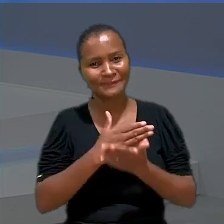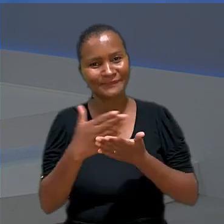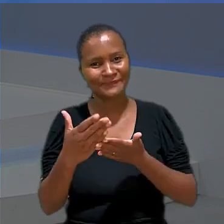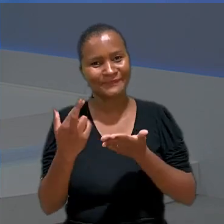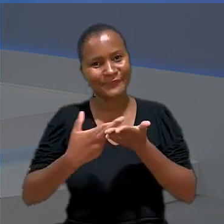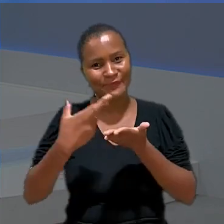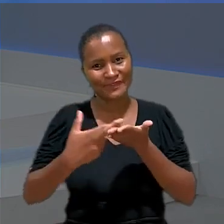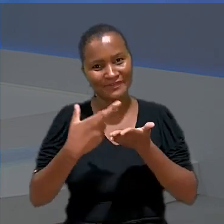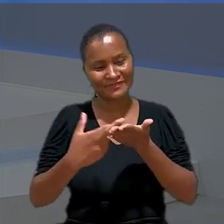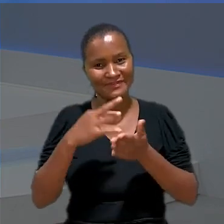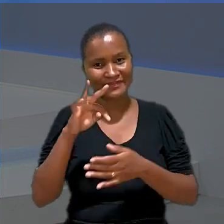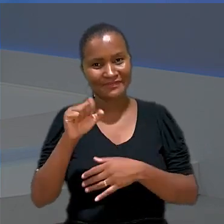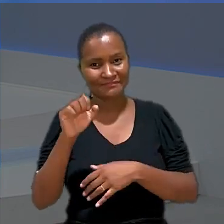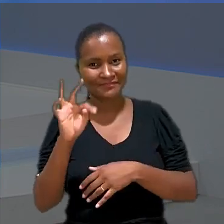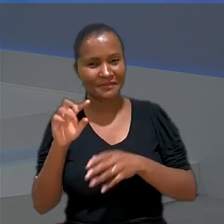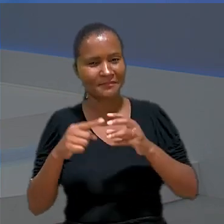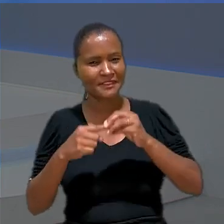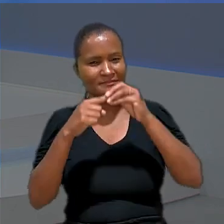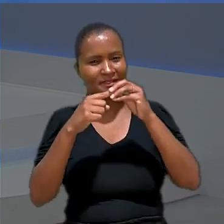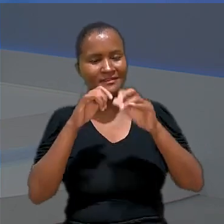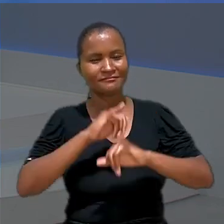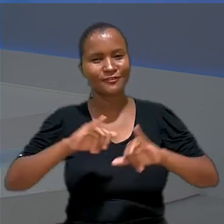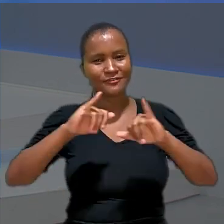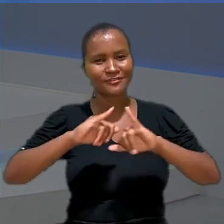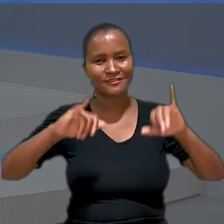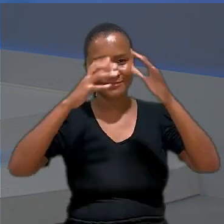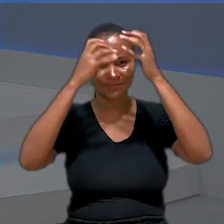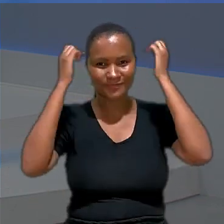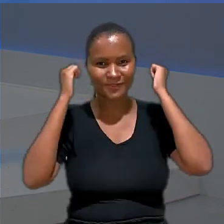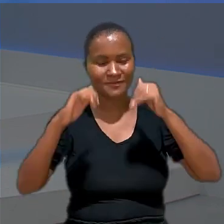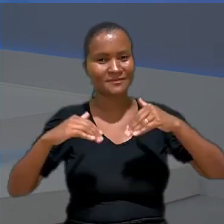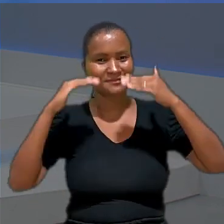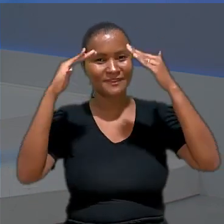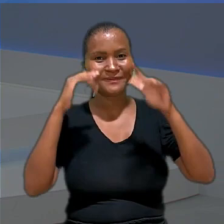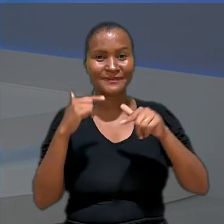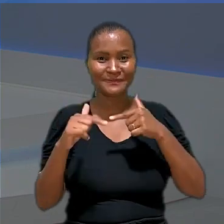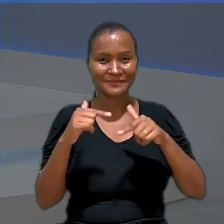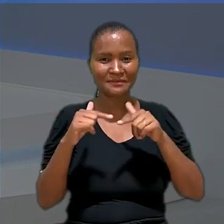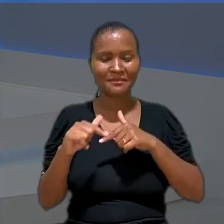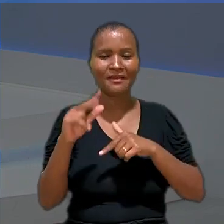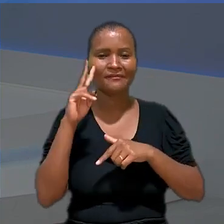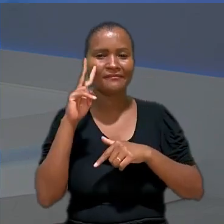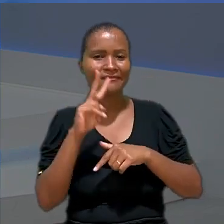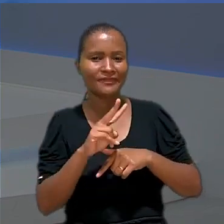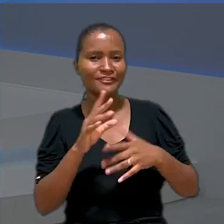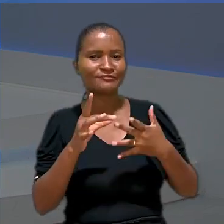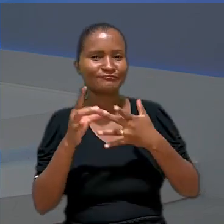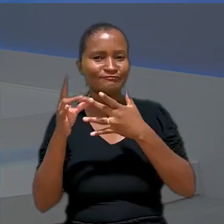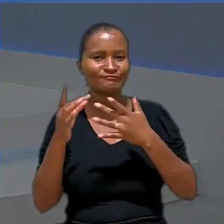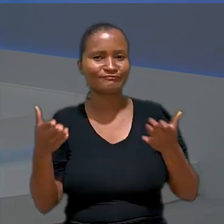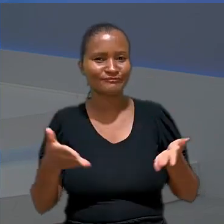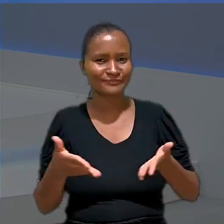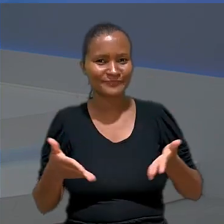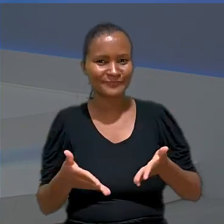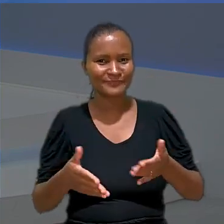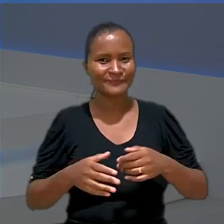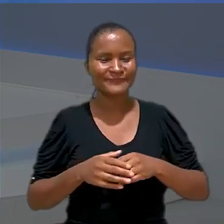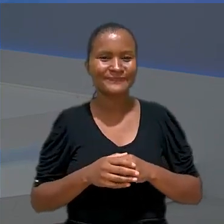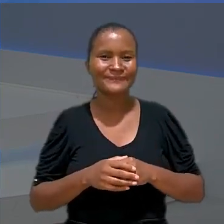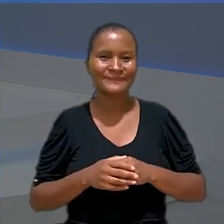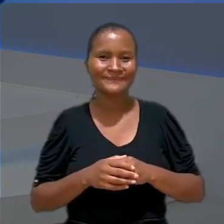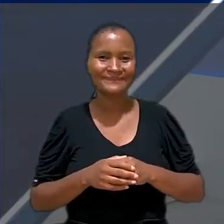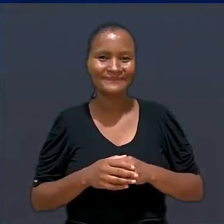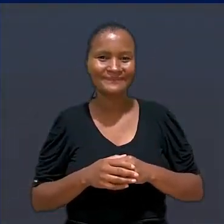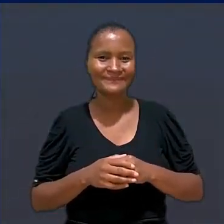Olá, está no ar o programa Revista TST com as principais notícias do Tribunal Superior do Trabalho. Veja os destaques desta edição.